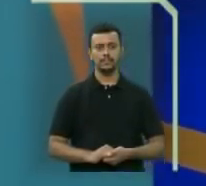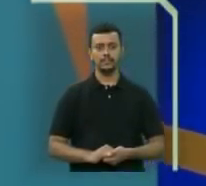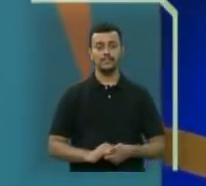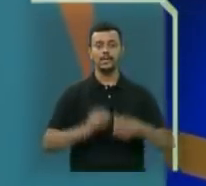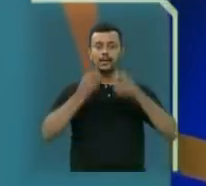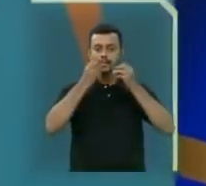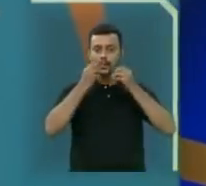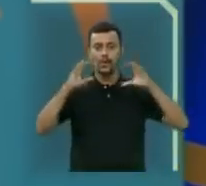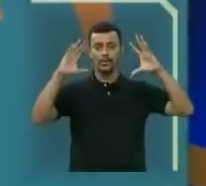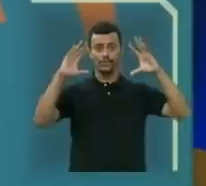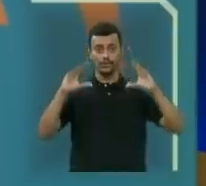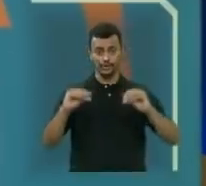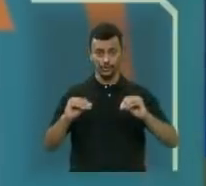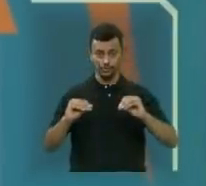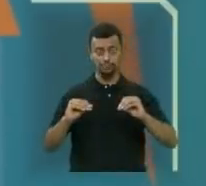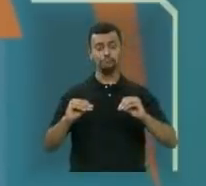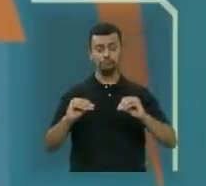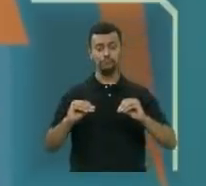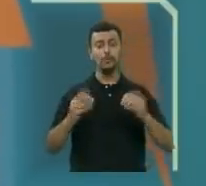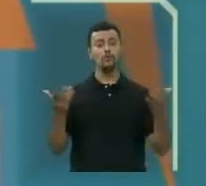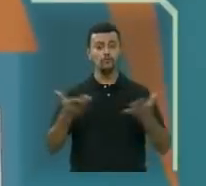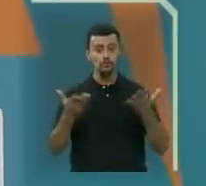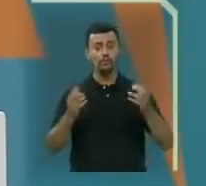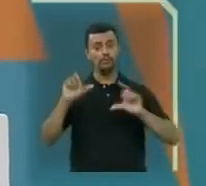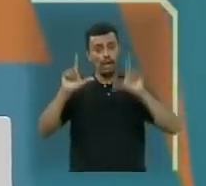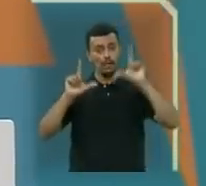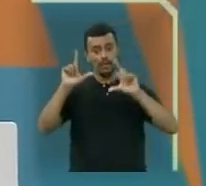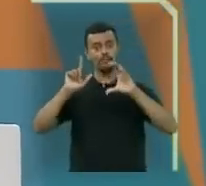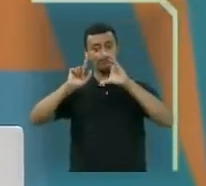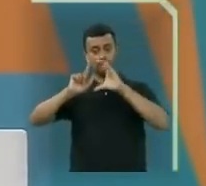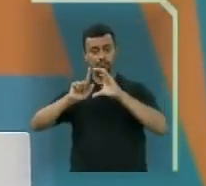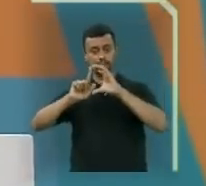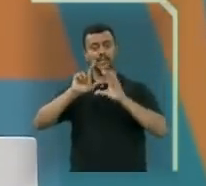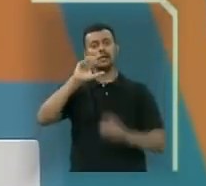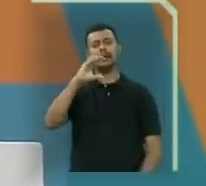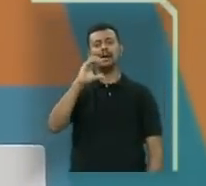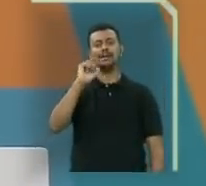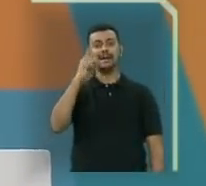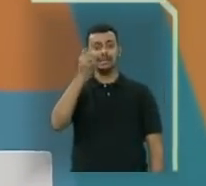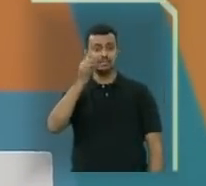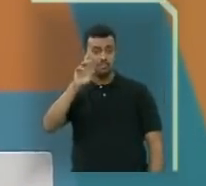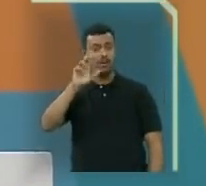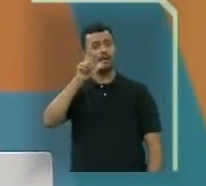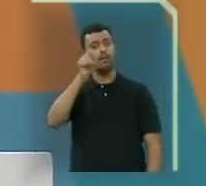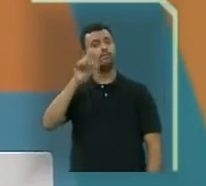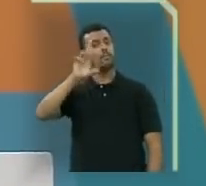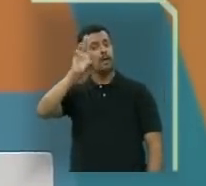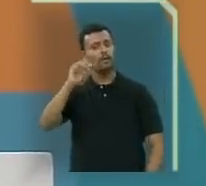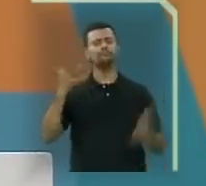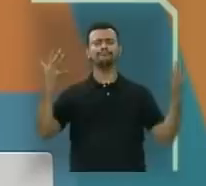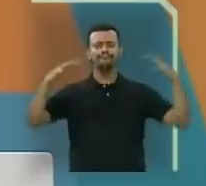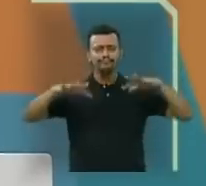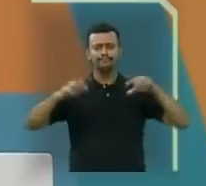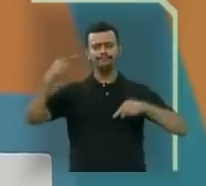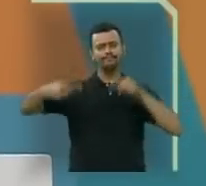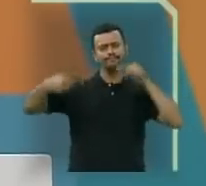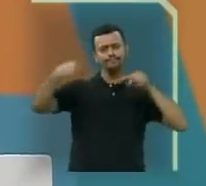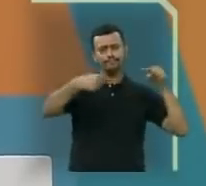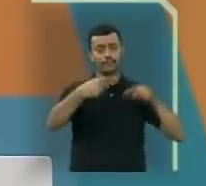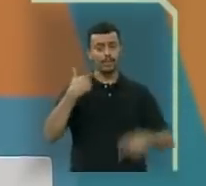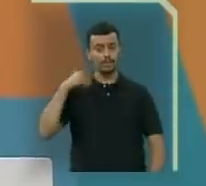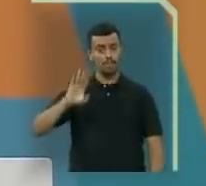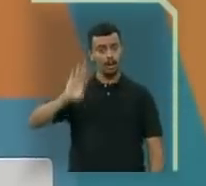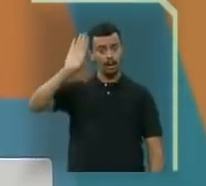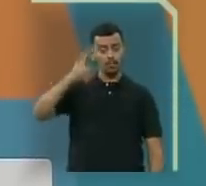Boa noite. Mais uma vez, a TV Gazeta da Fundação Casper Libero promove o debate entre os candidatos ao governo de